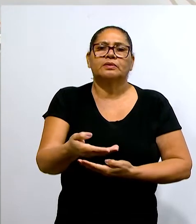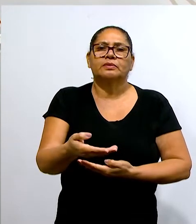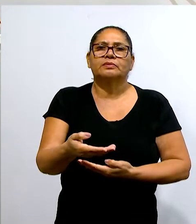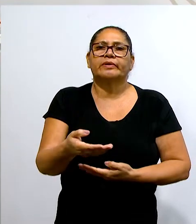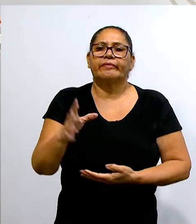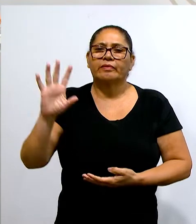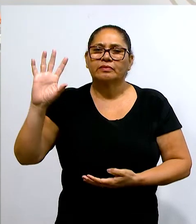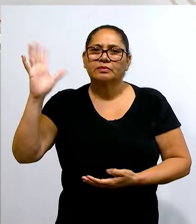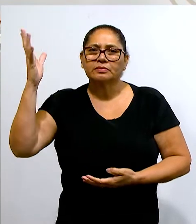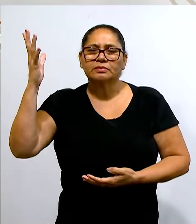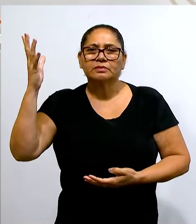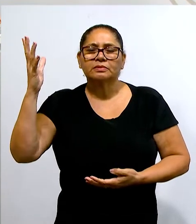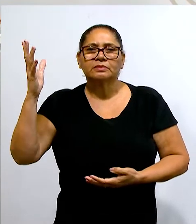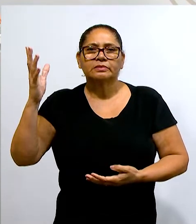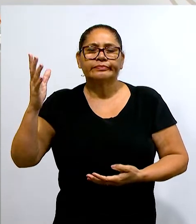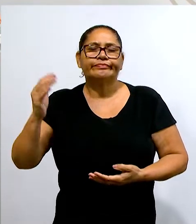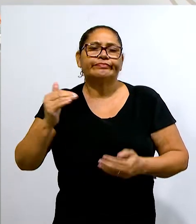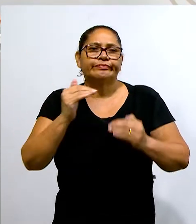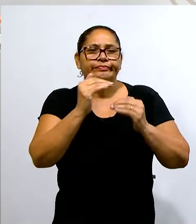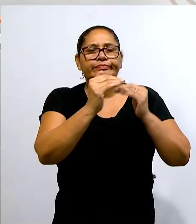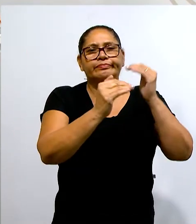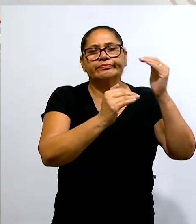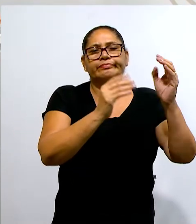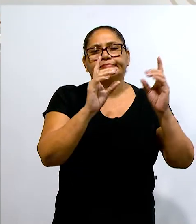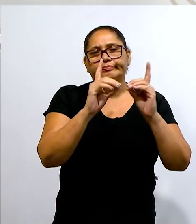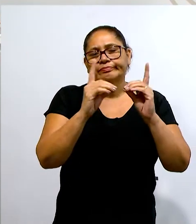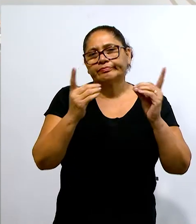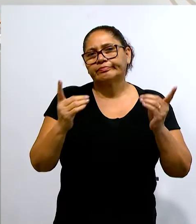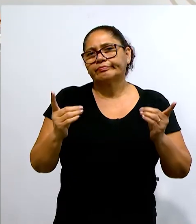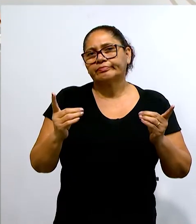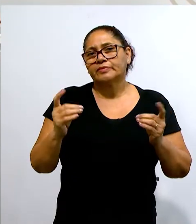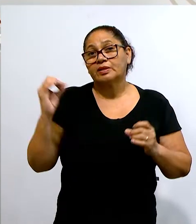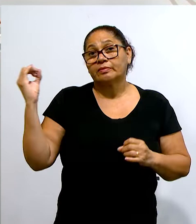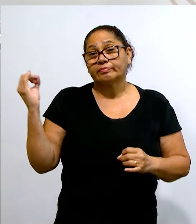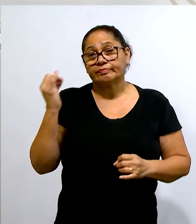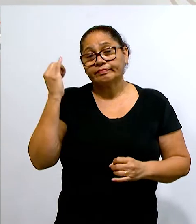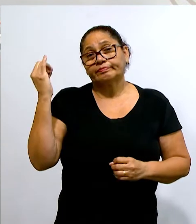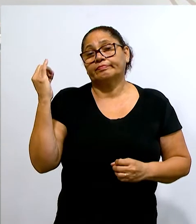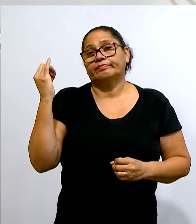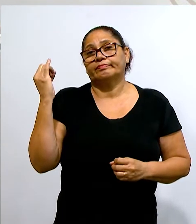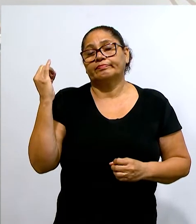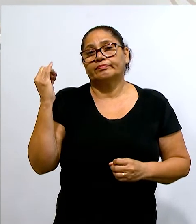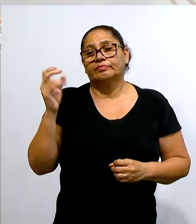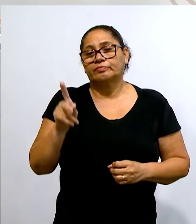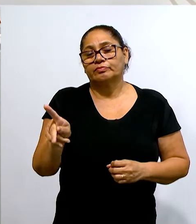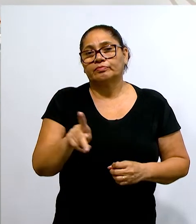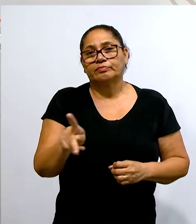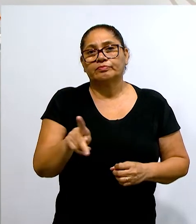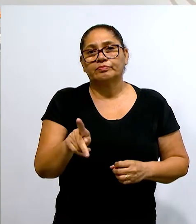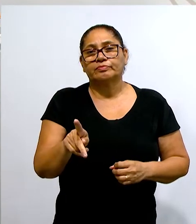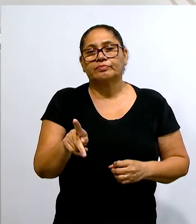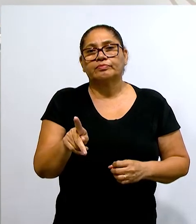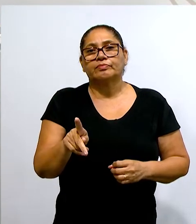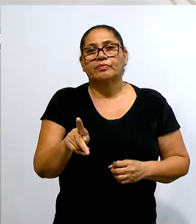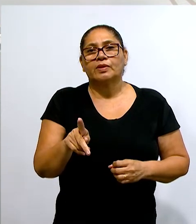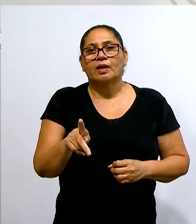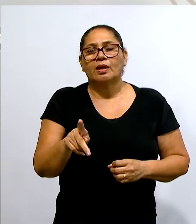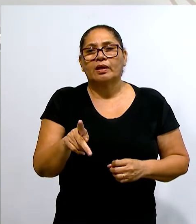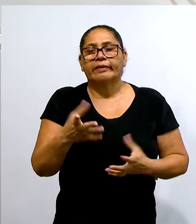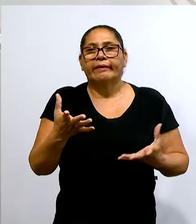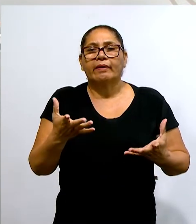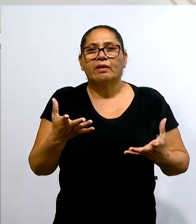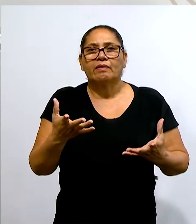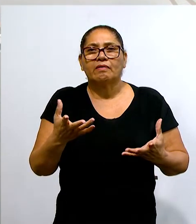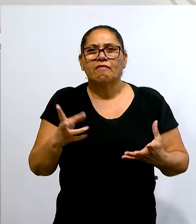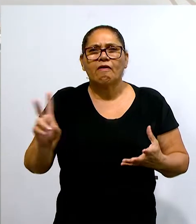ocorrer durante o desenvolvimento da sua sequência didática. E isso é importante, porque o professor ele vai mensurar, ele